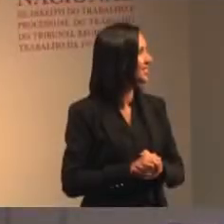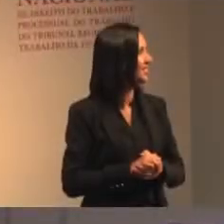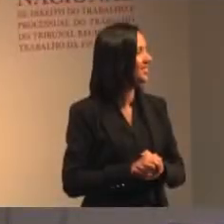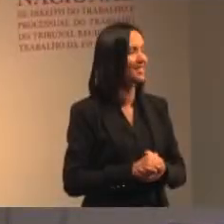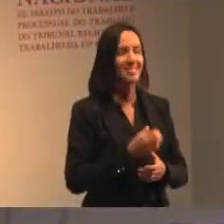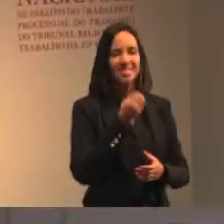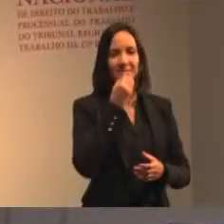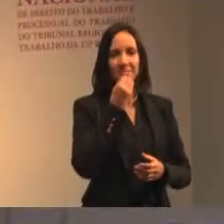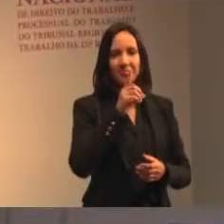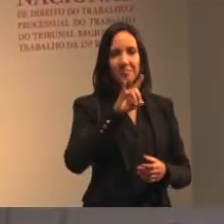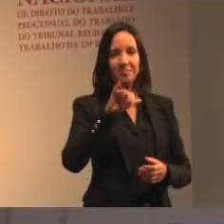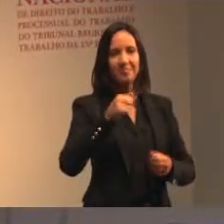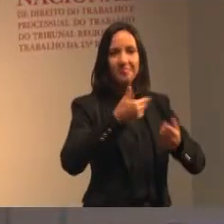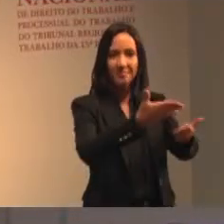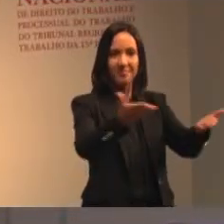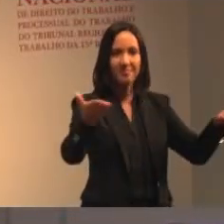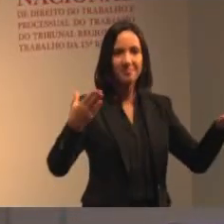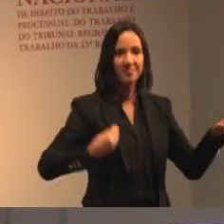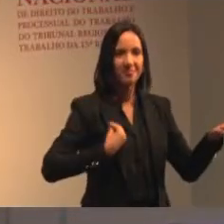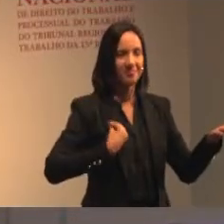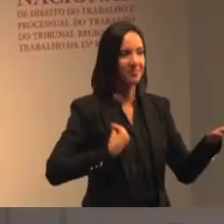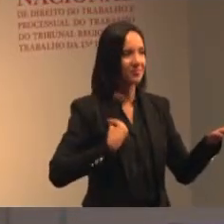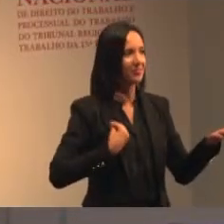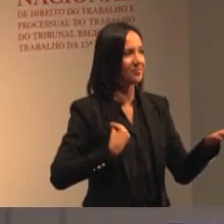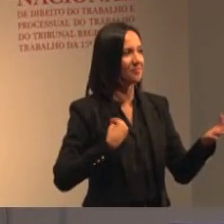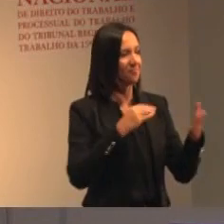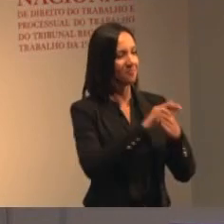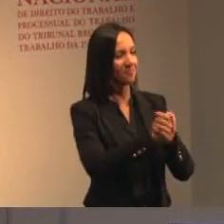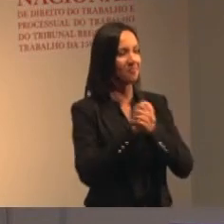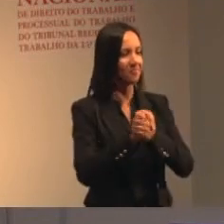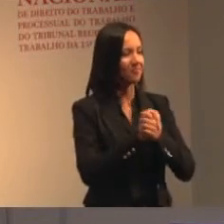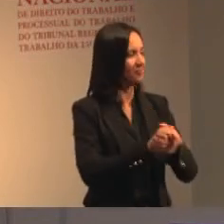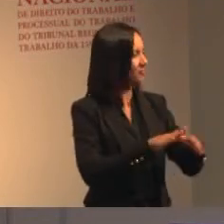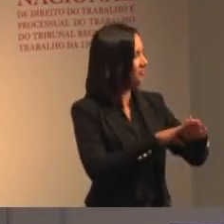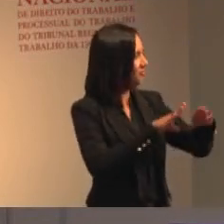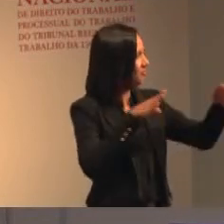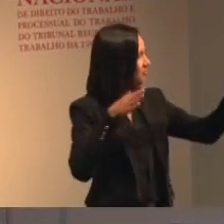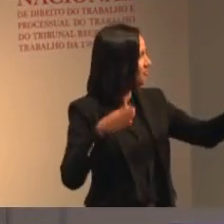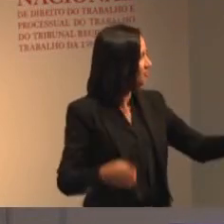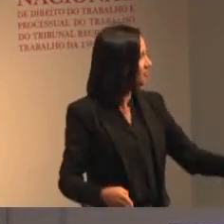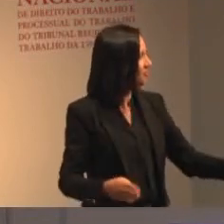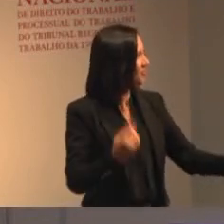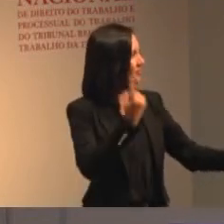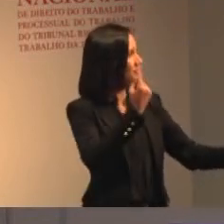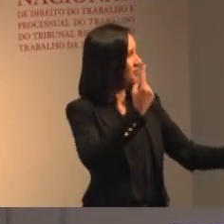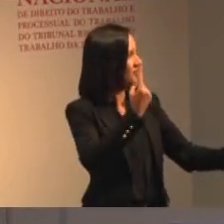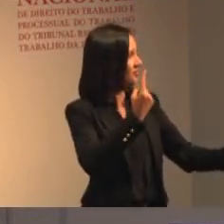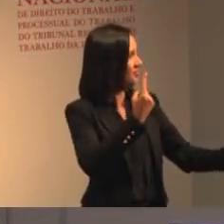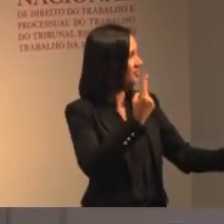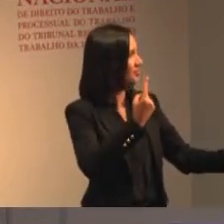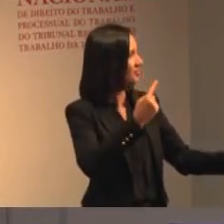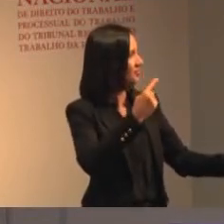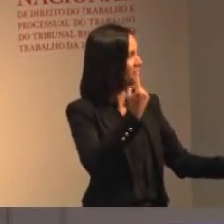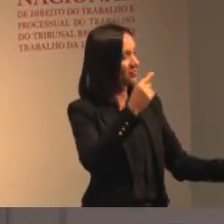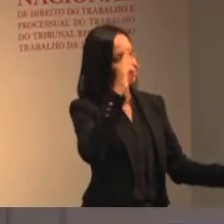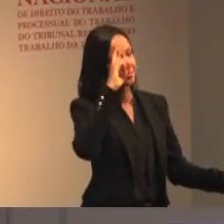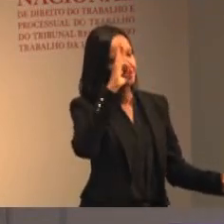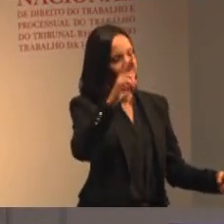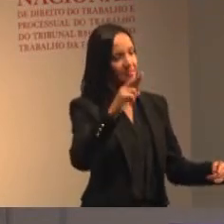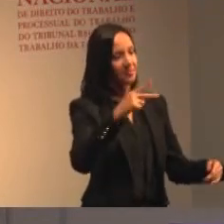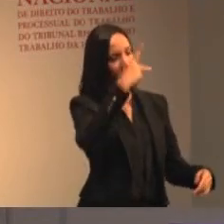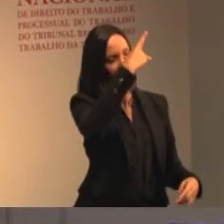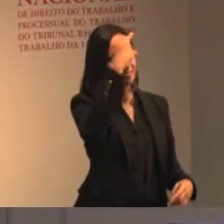Bom dia a todos. Eu cumprimento essa mesa, primeiramente na figura do senhor